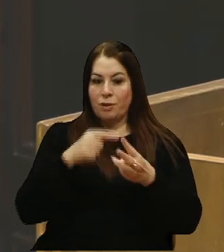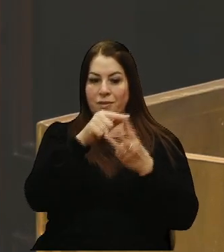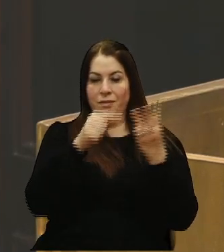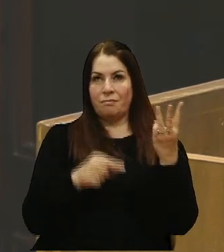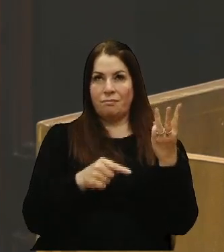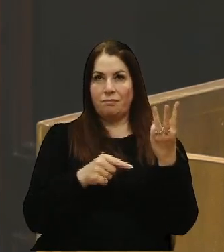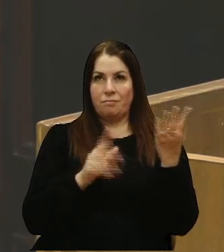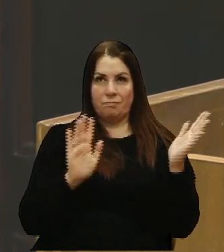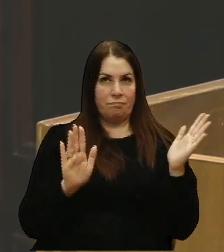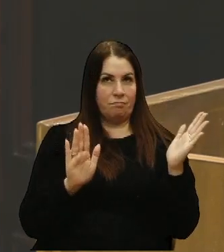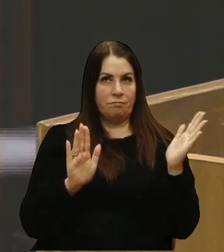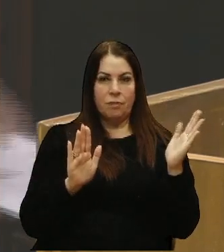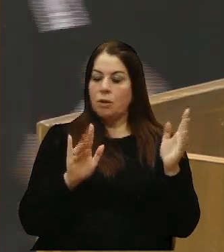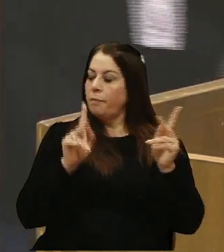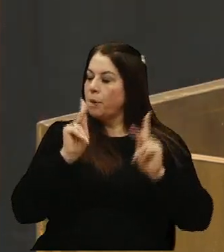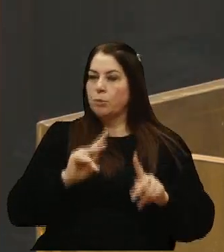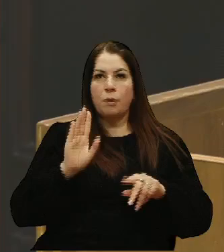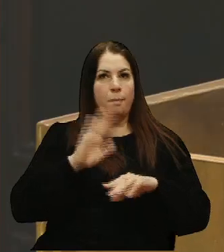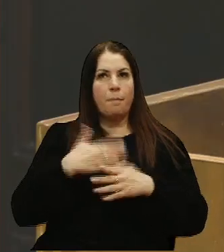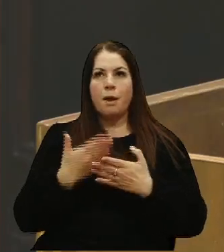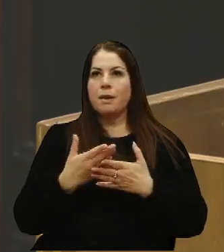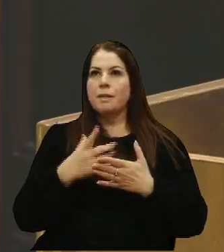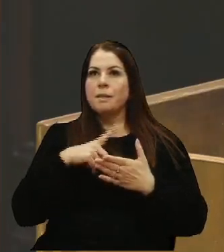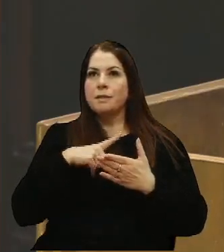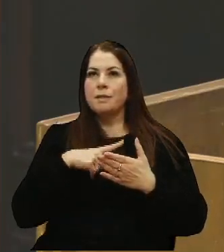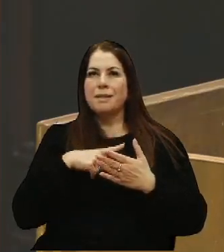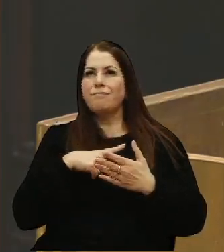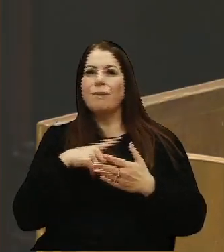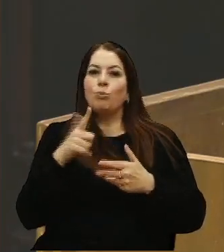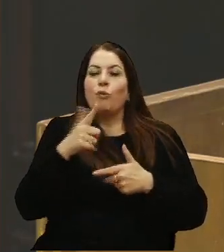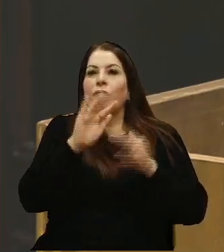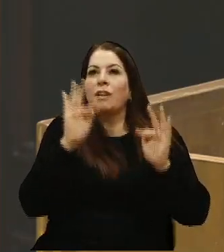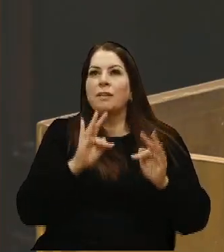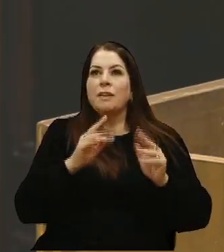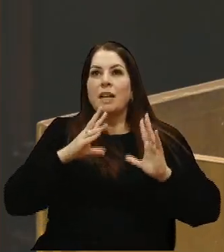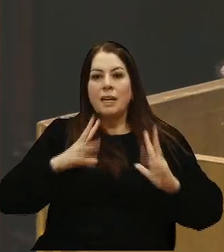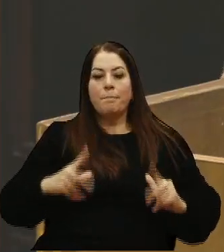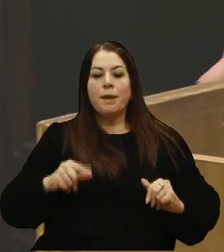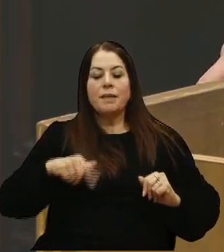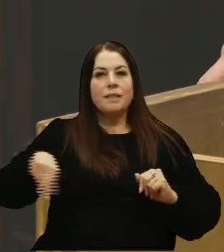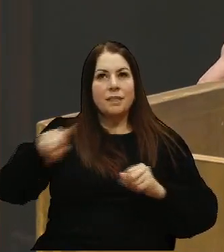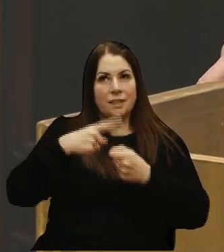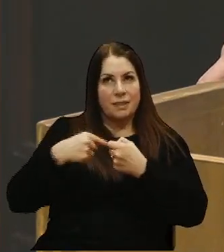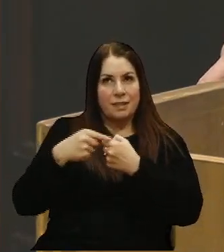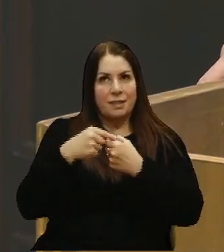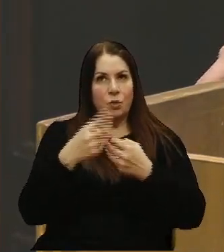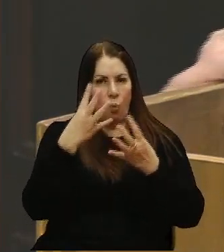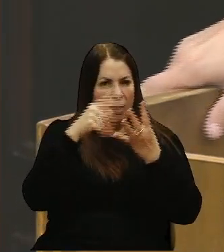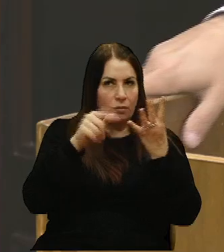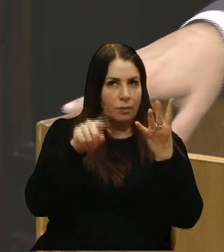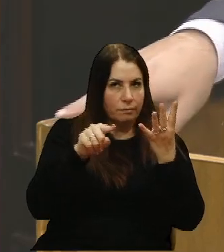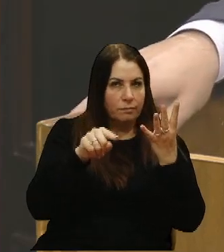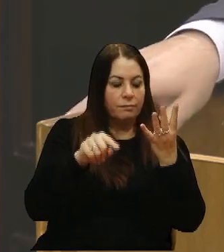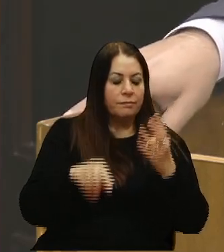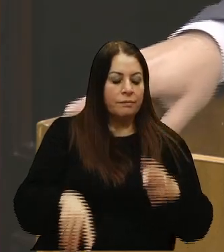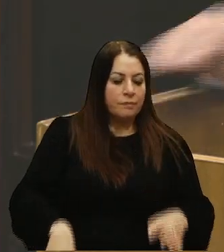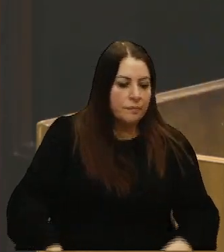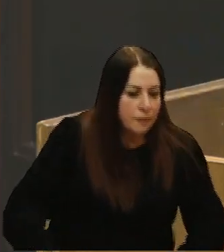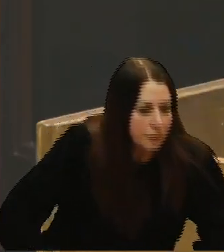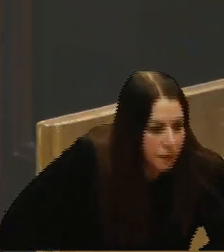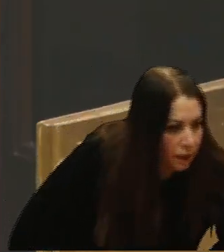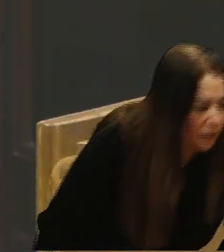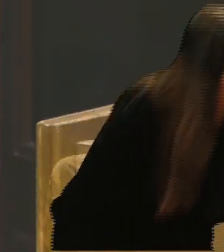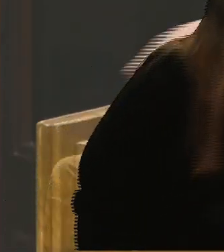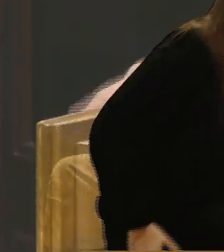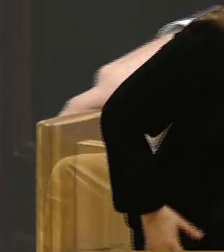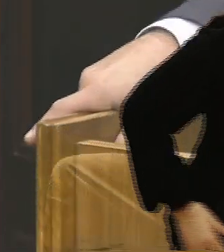3 são as que as pessoas mais têm descontentamento. E limpeza urbana. Eu tinha falado 4, né? Para nós falar das 4.